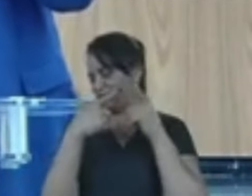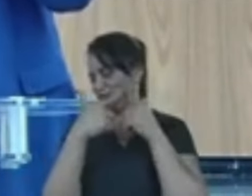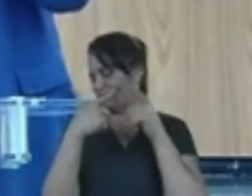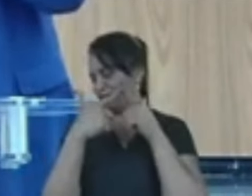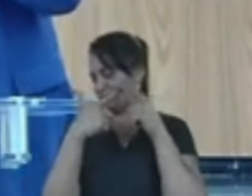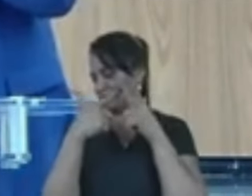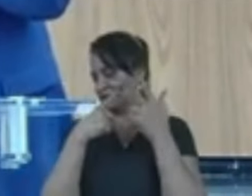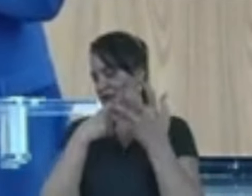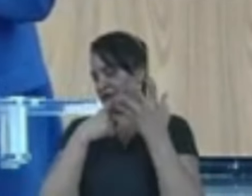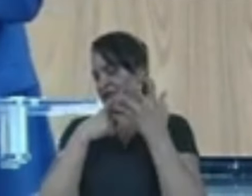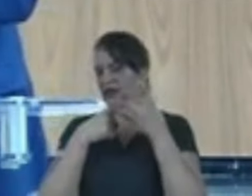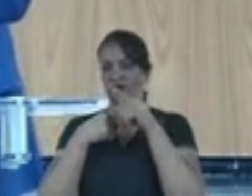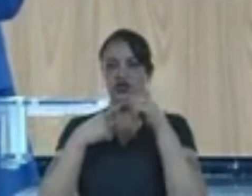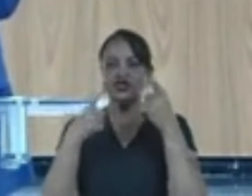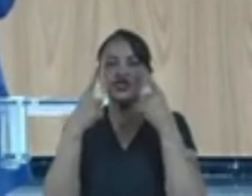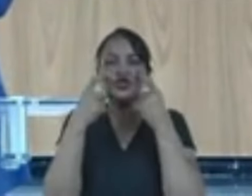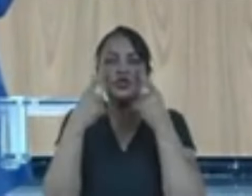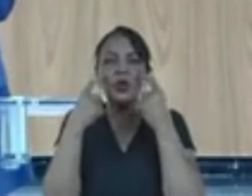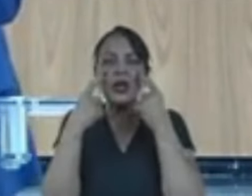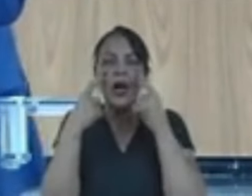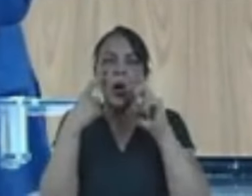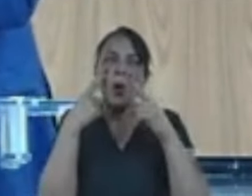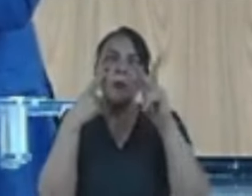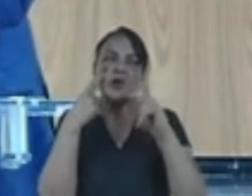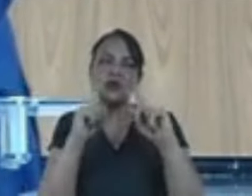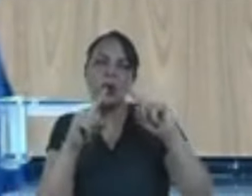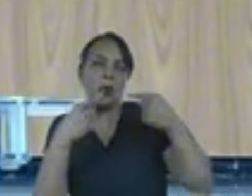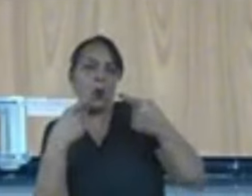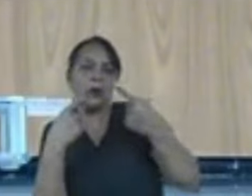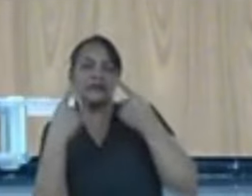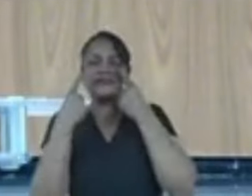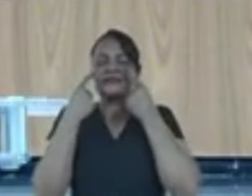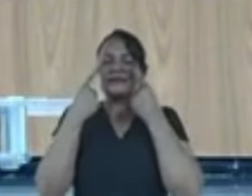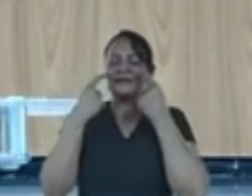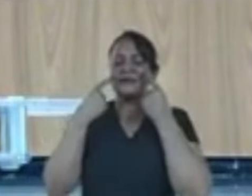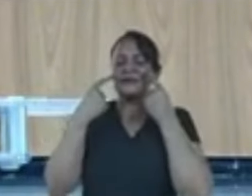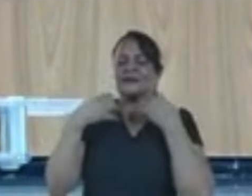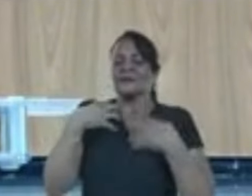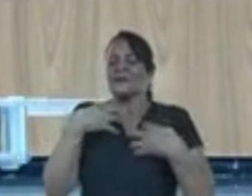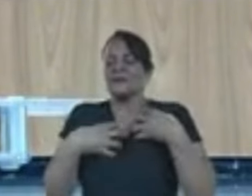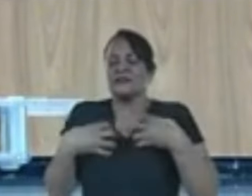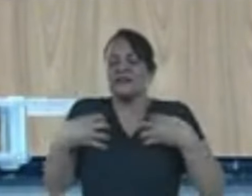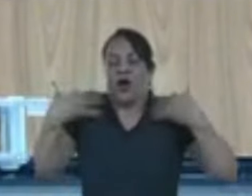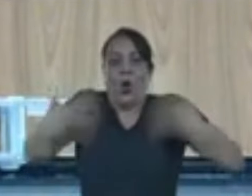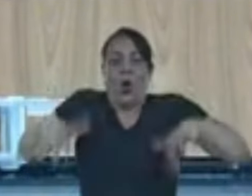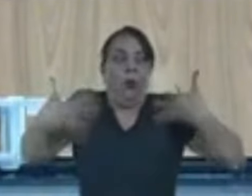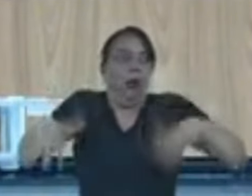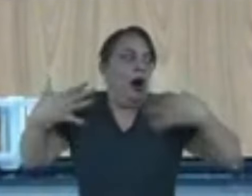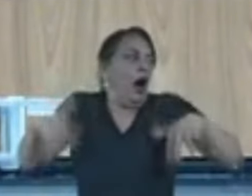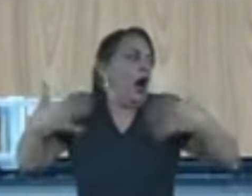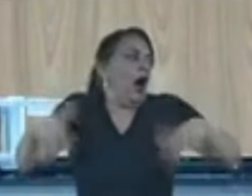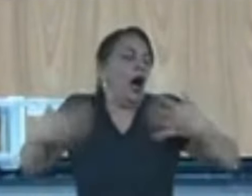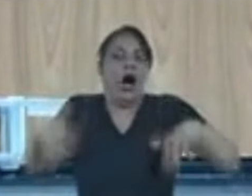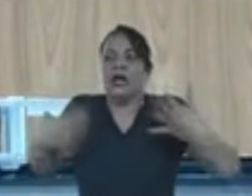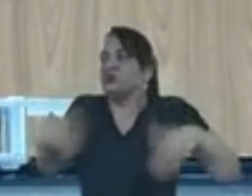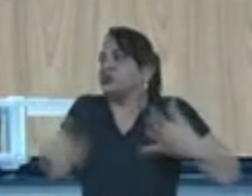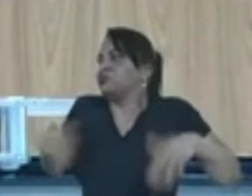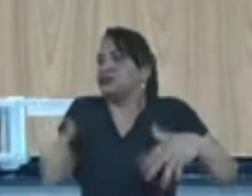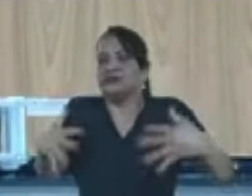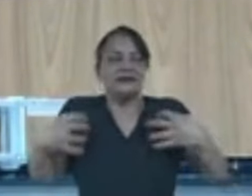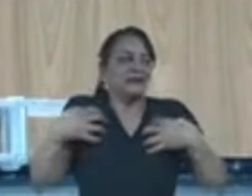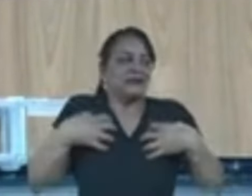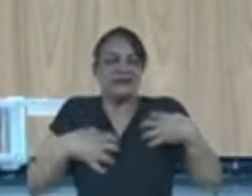que tem chorado, alguém que tem feito você chorar, alguém que tem feito você entrar em desespero, você que está